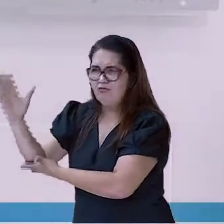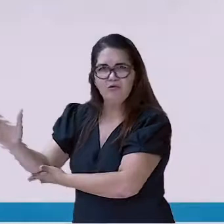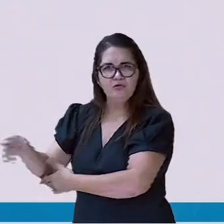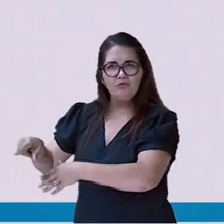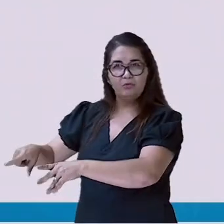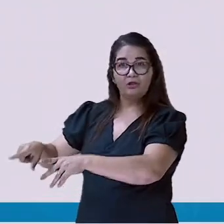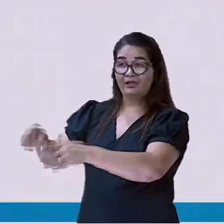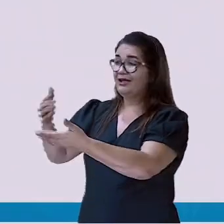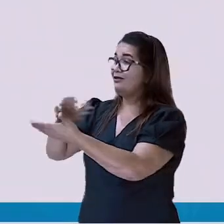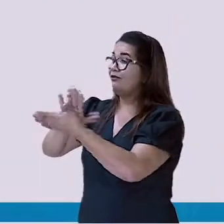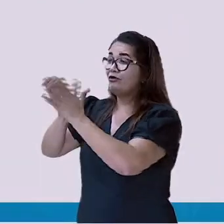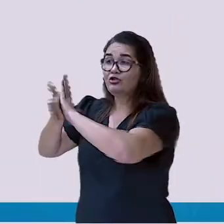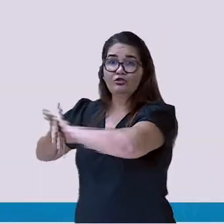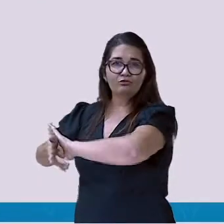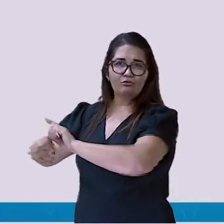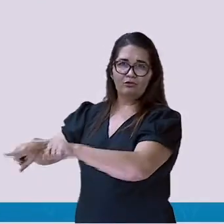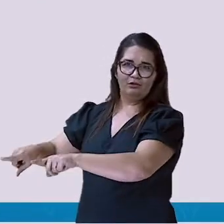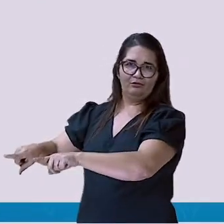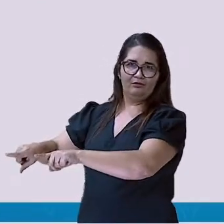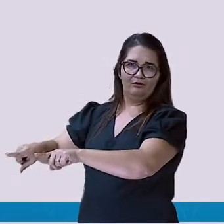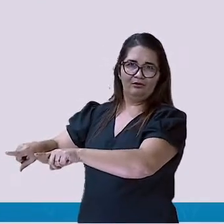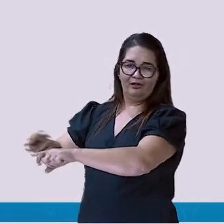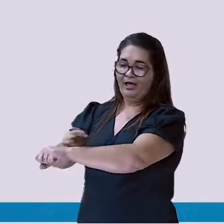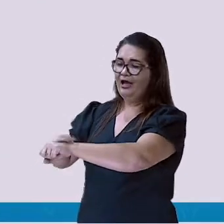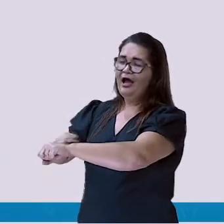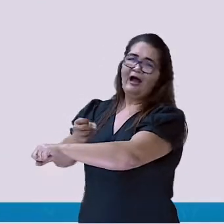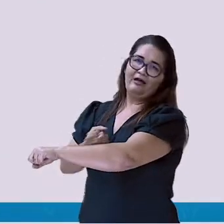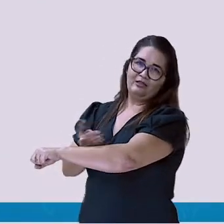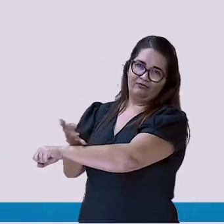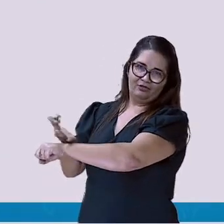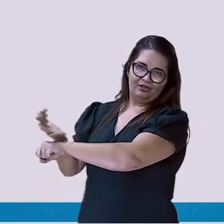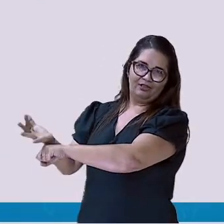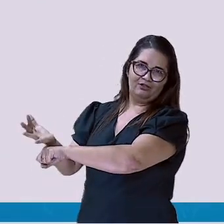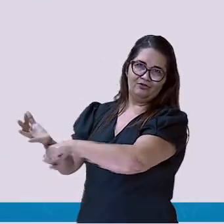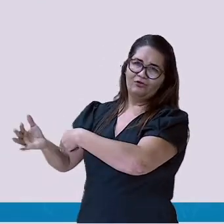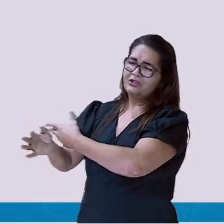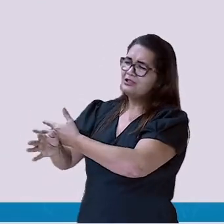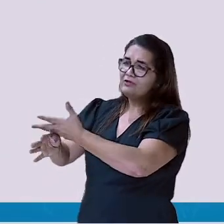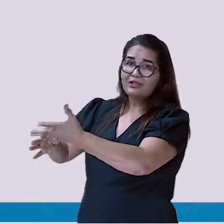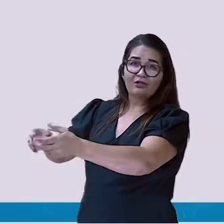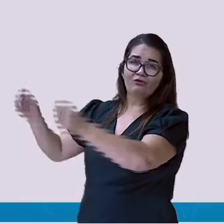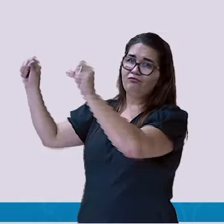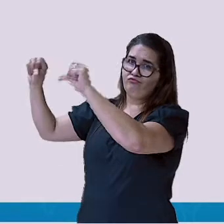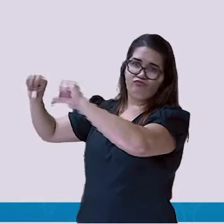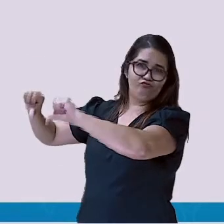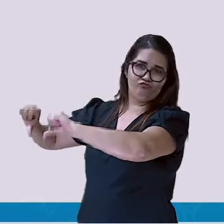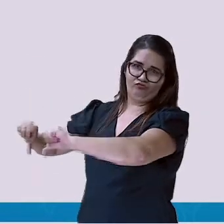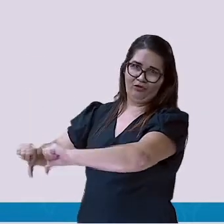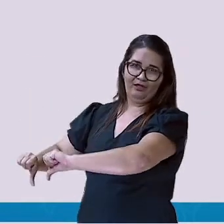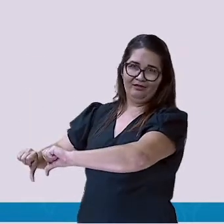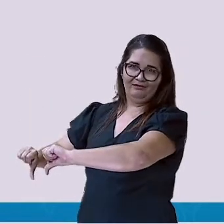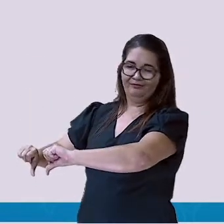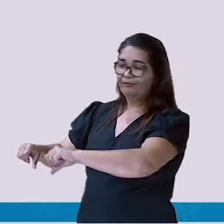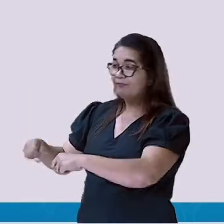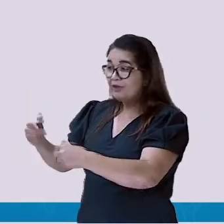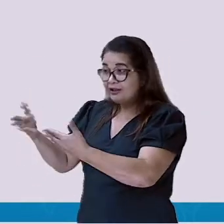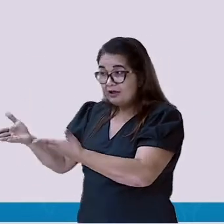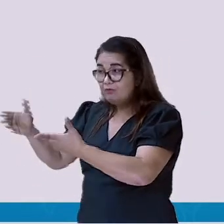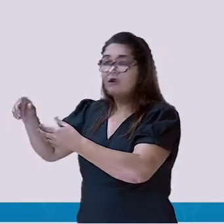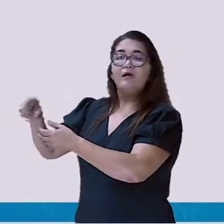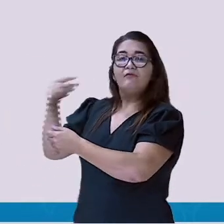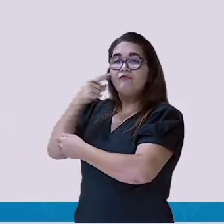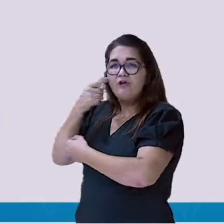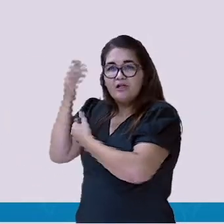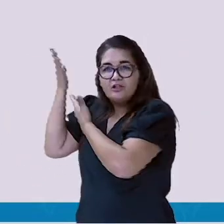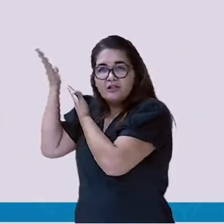que eu coloquei, é uma vegetação que fica mais próxima ao litoral. Litoral é a região de praias, né? Lá onde tem